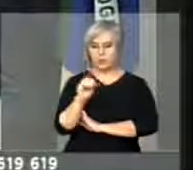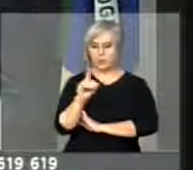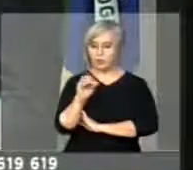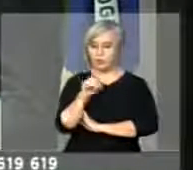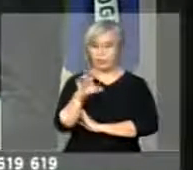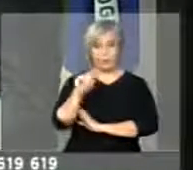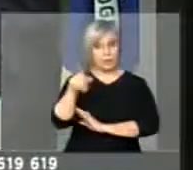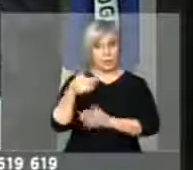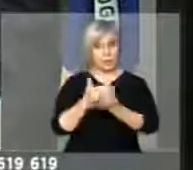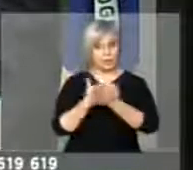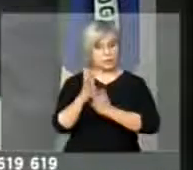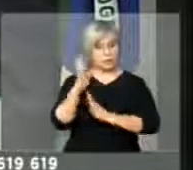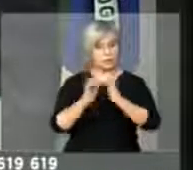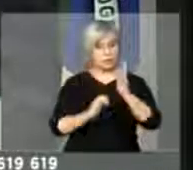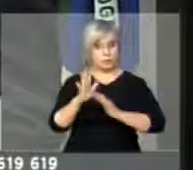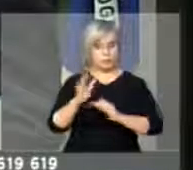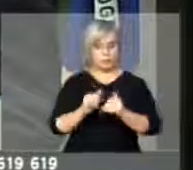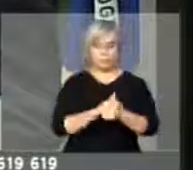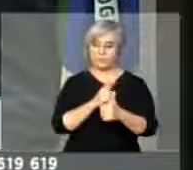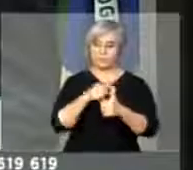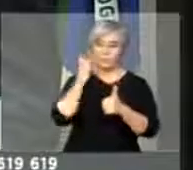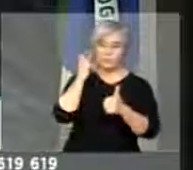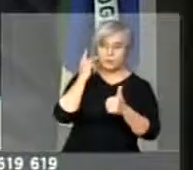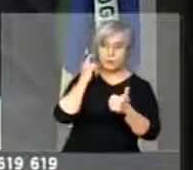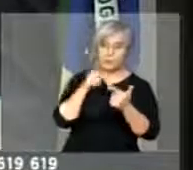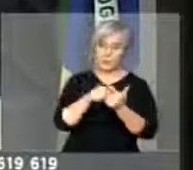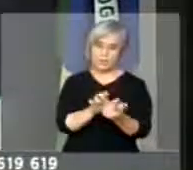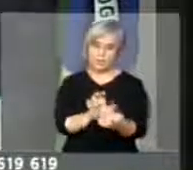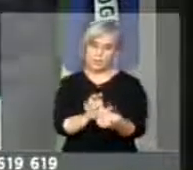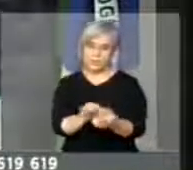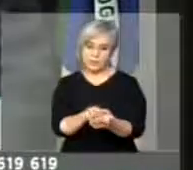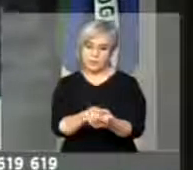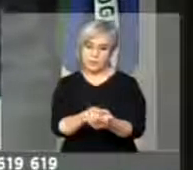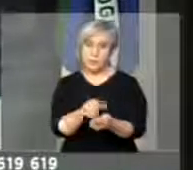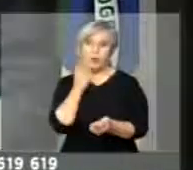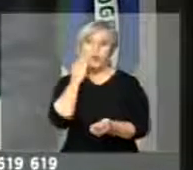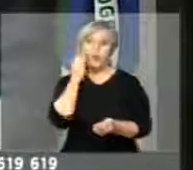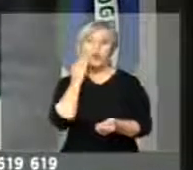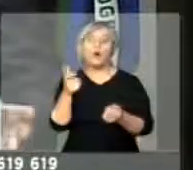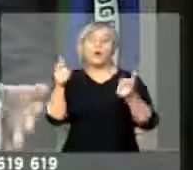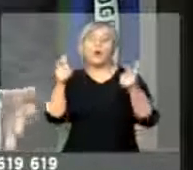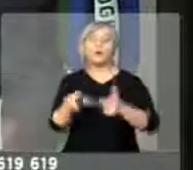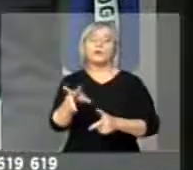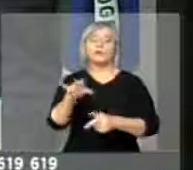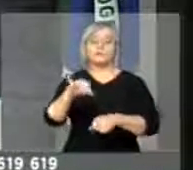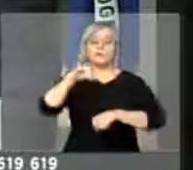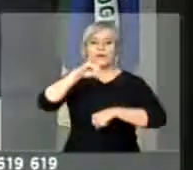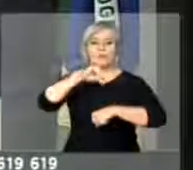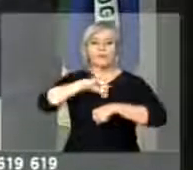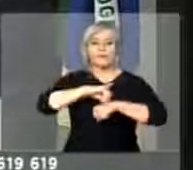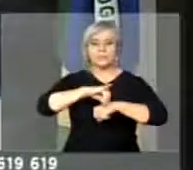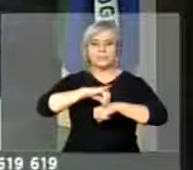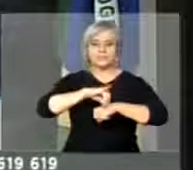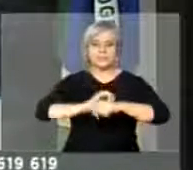briga entre o Ceará e Pernambuco para ver aonde seria a sede desse